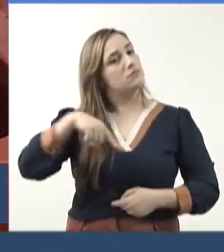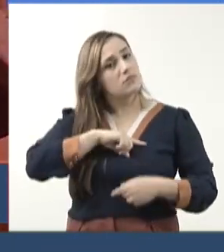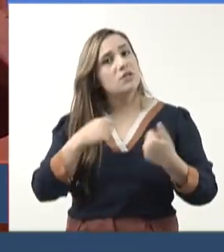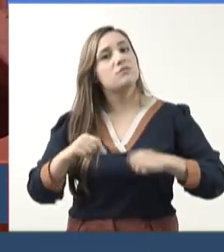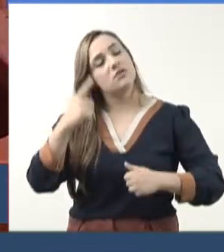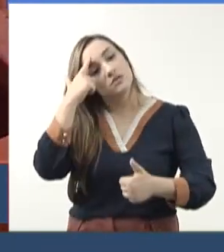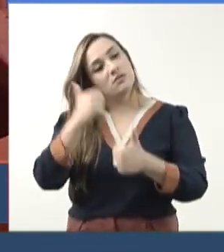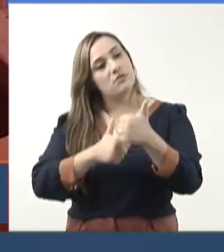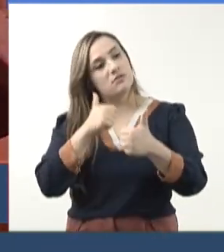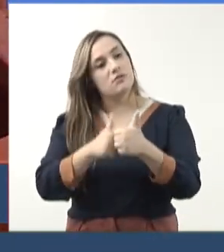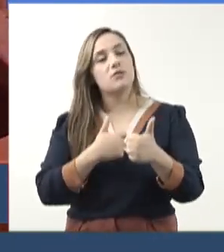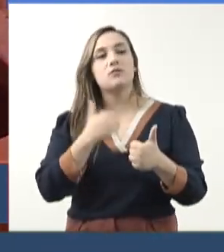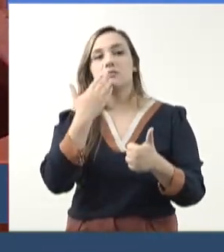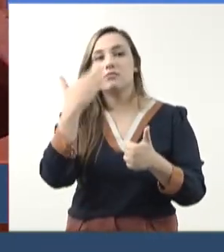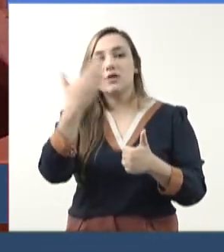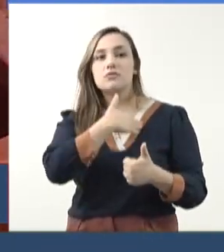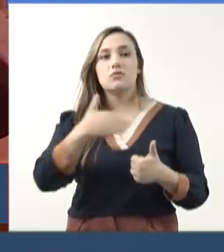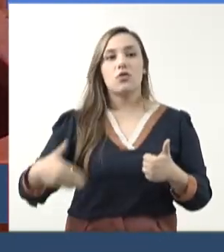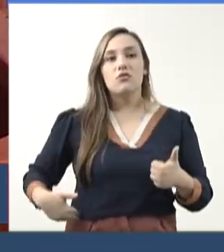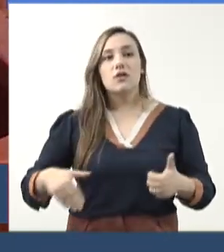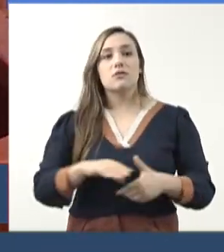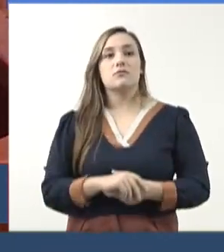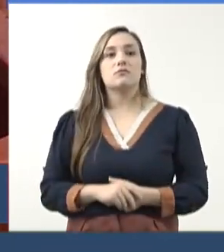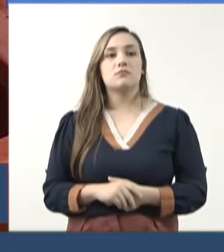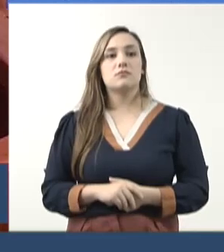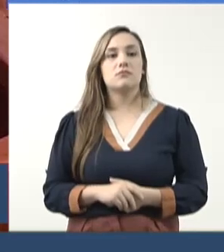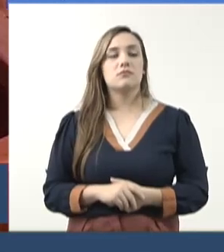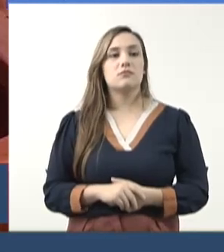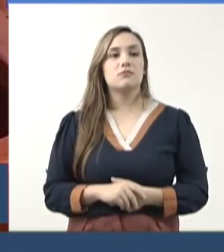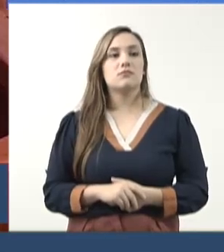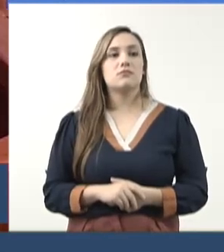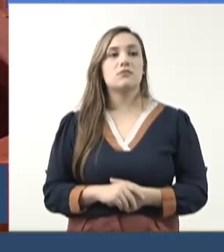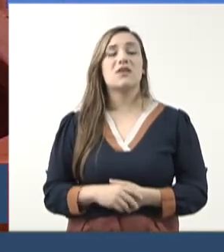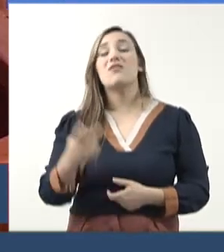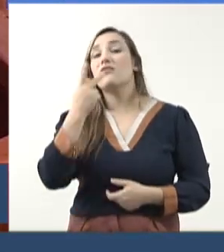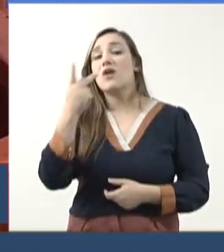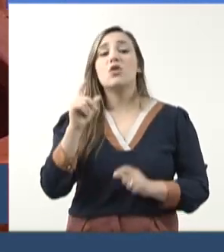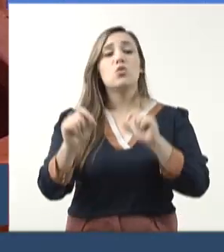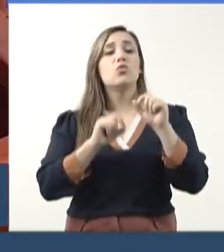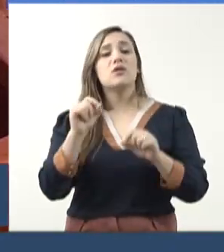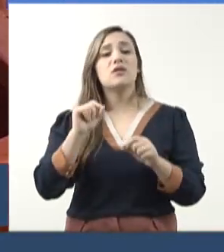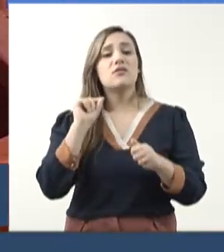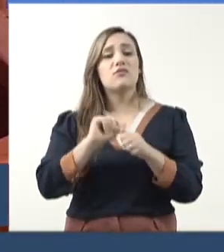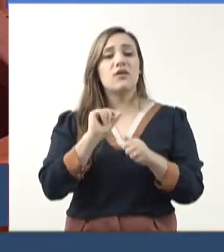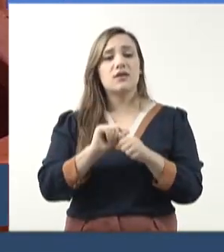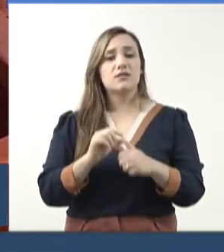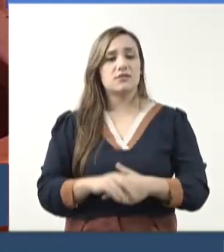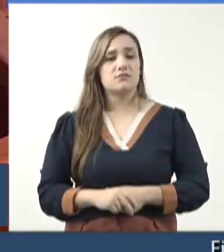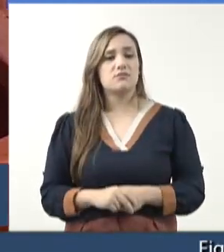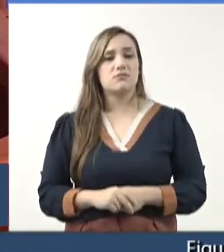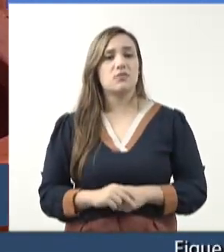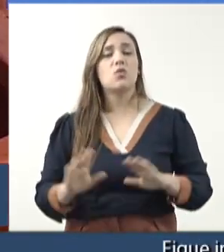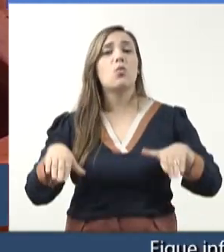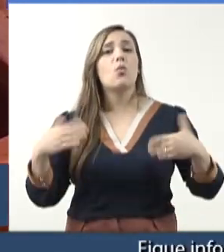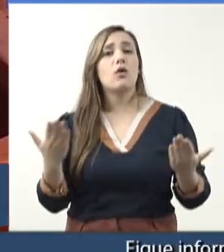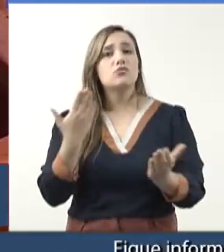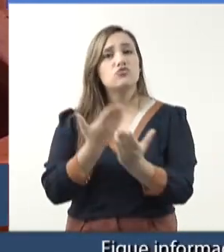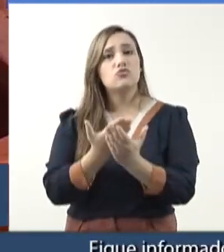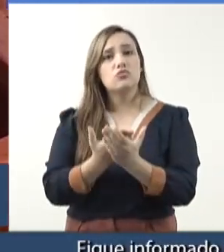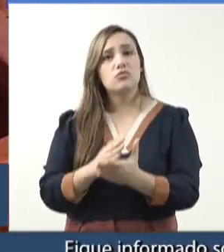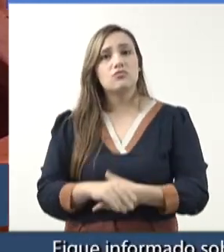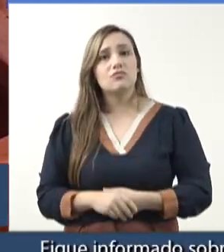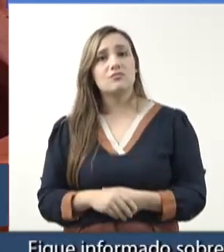e eu peço ao governo do Estado que nos diga o que é que está sendo feito nesse sentido, quais são os estudos que estão